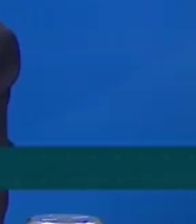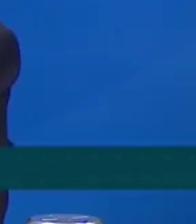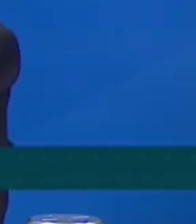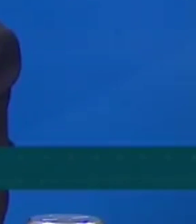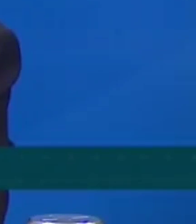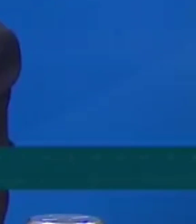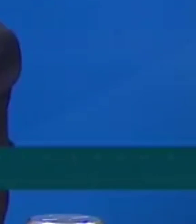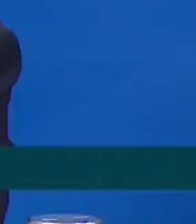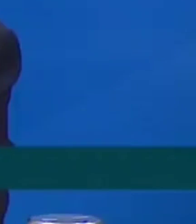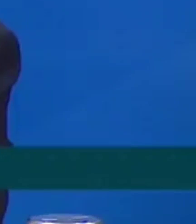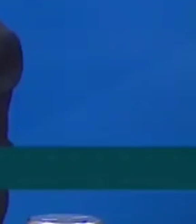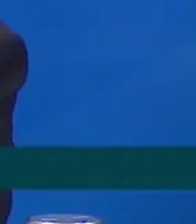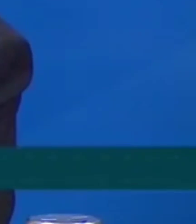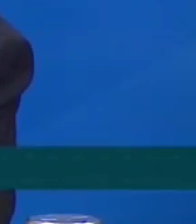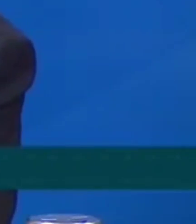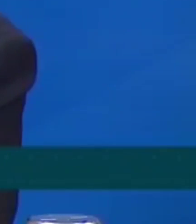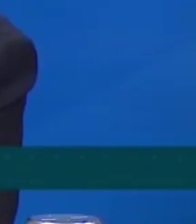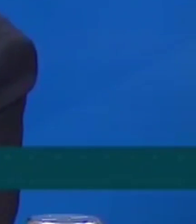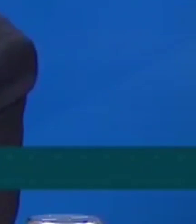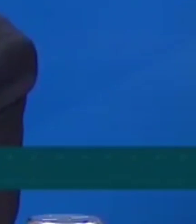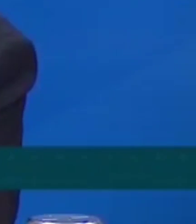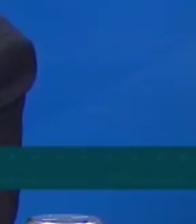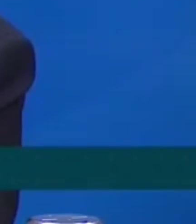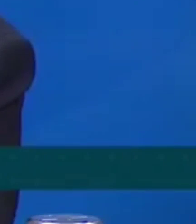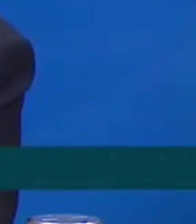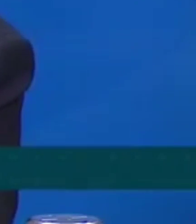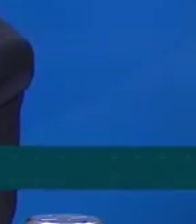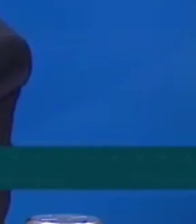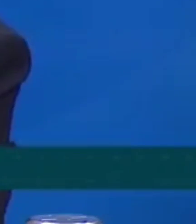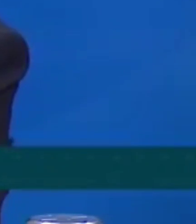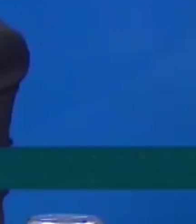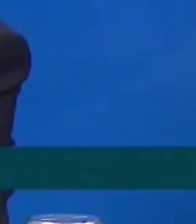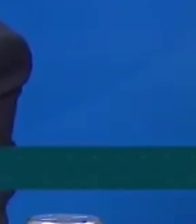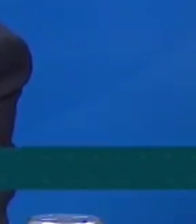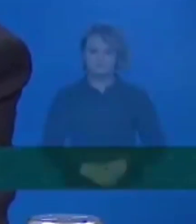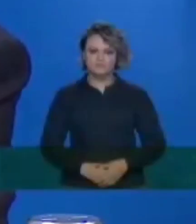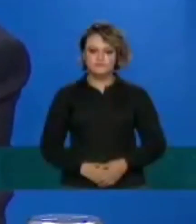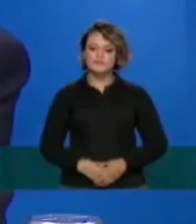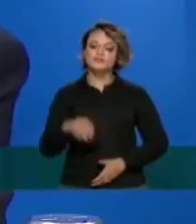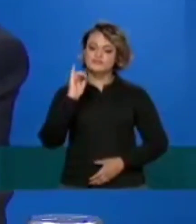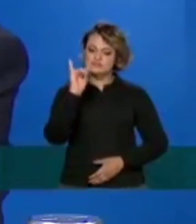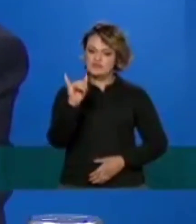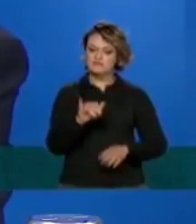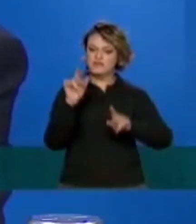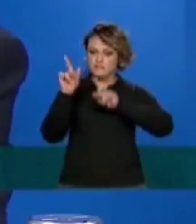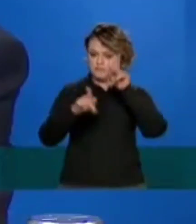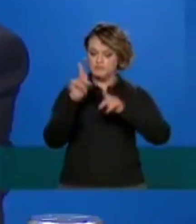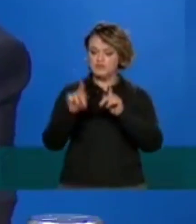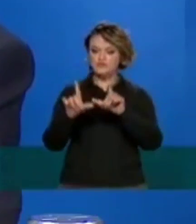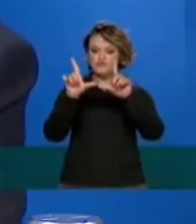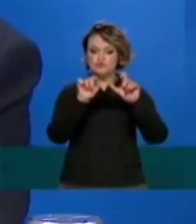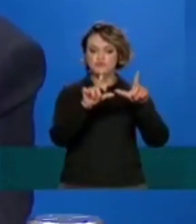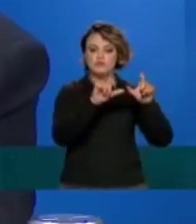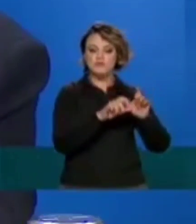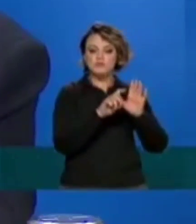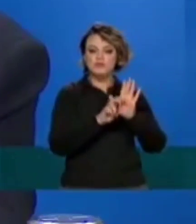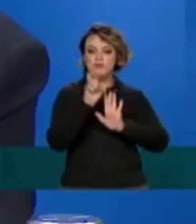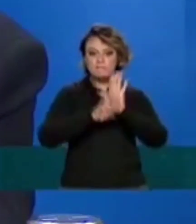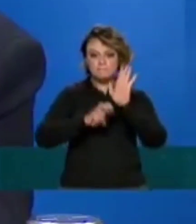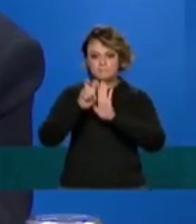das nossas previsões, isso será repassado para a população brasileira através da redução de impostos pelos